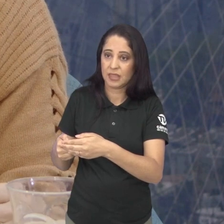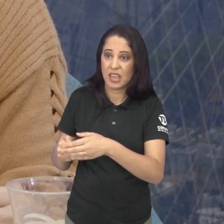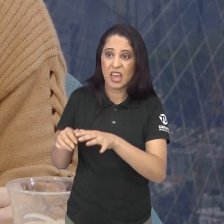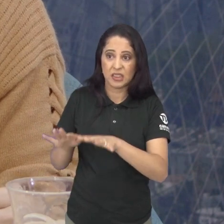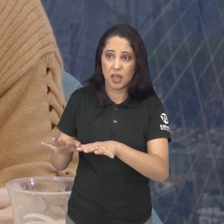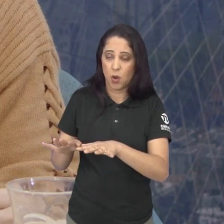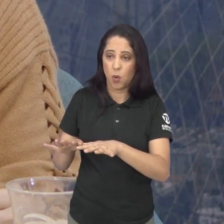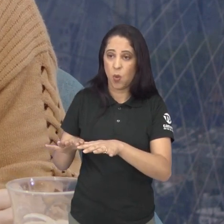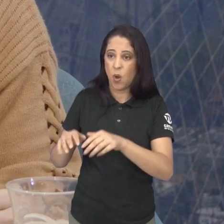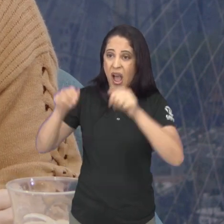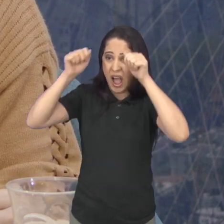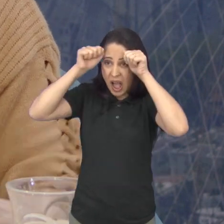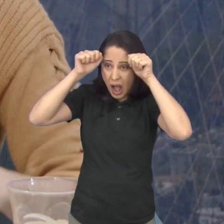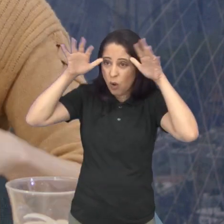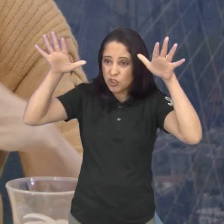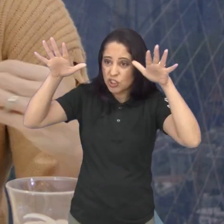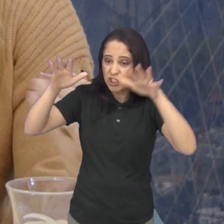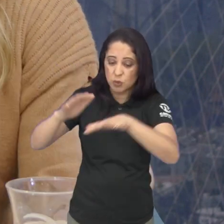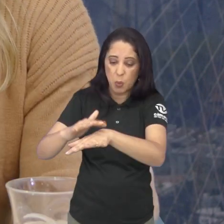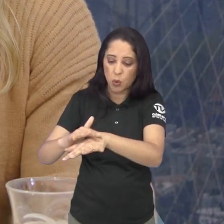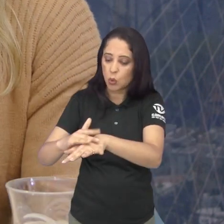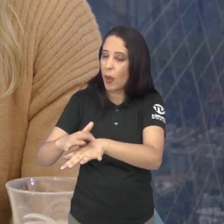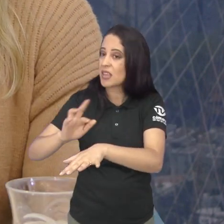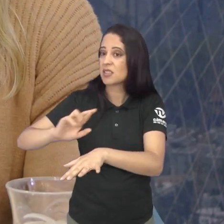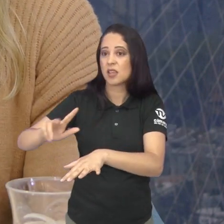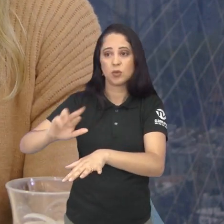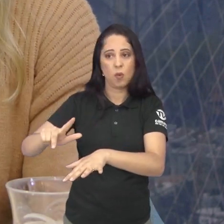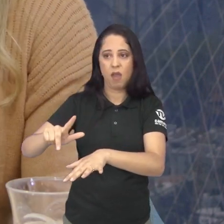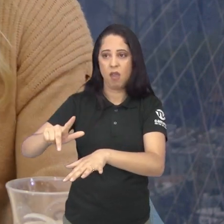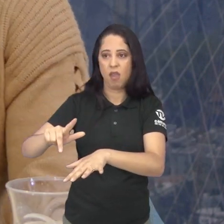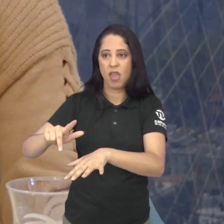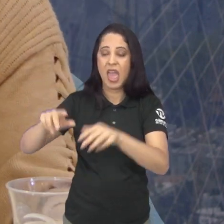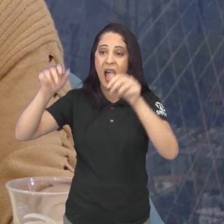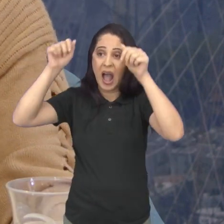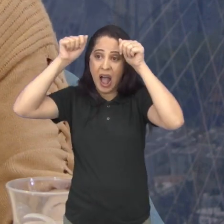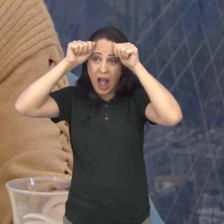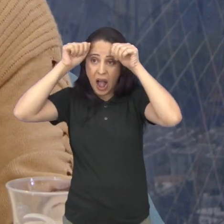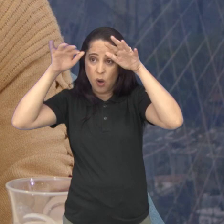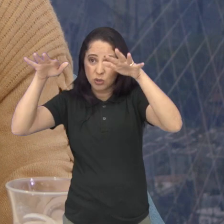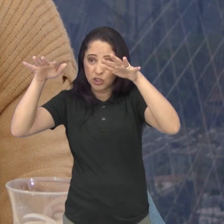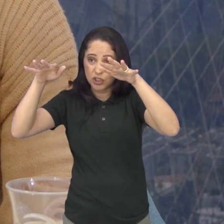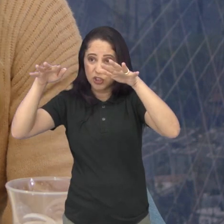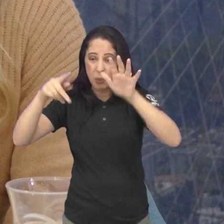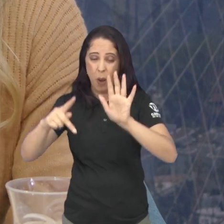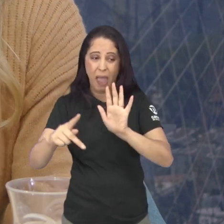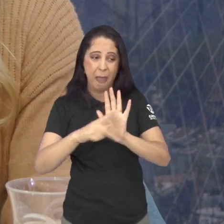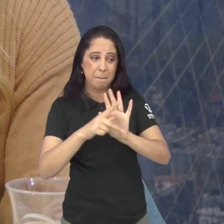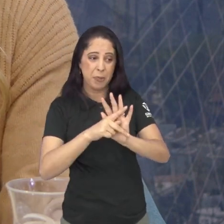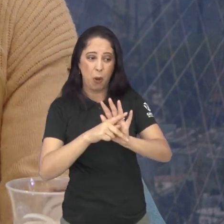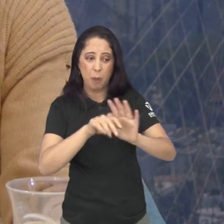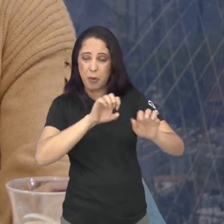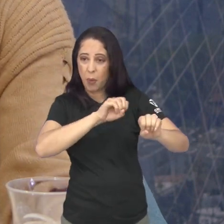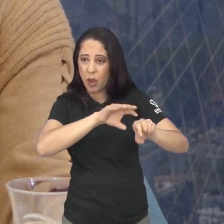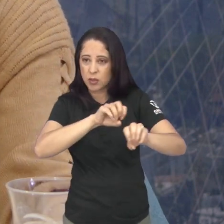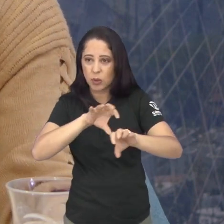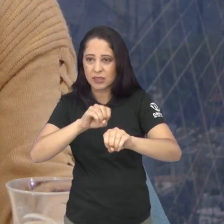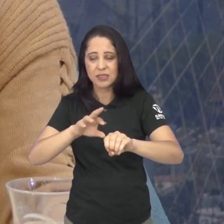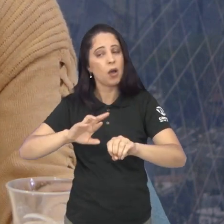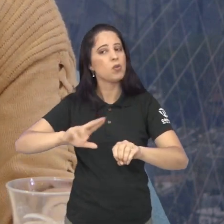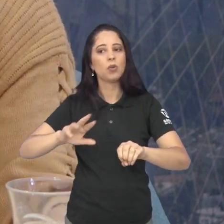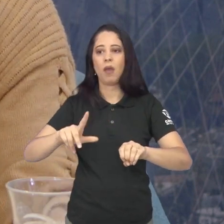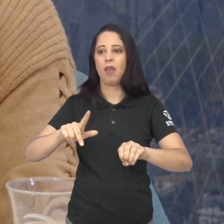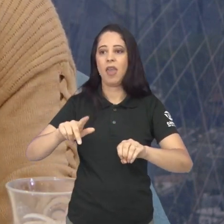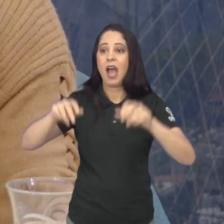não é uma questão de saúde, não é uma questão de educação, não é uma questão de, e sim é uma questão de todos os aspectos